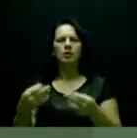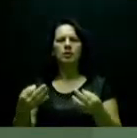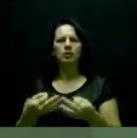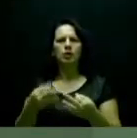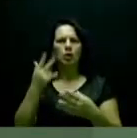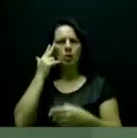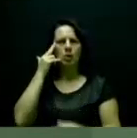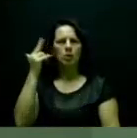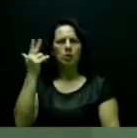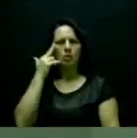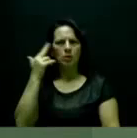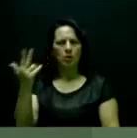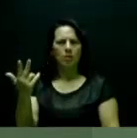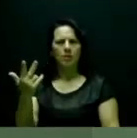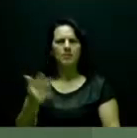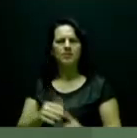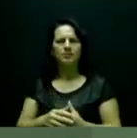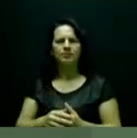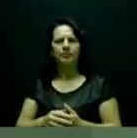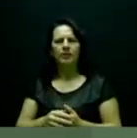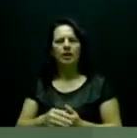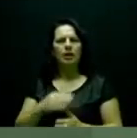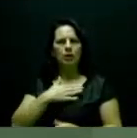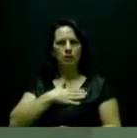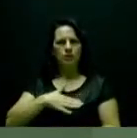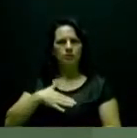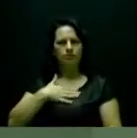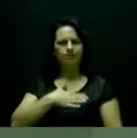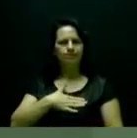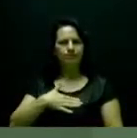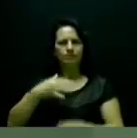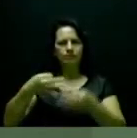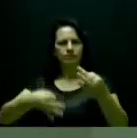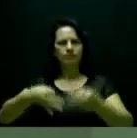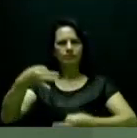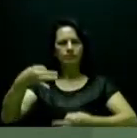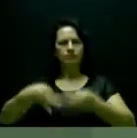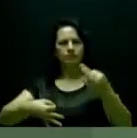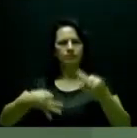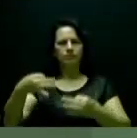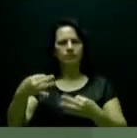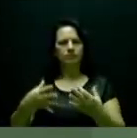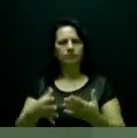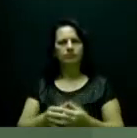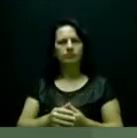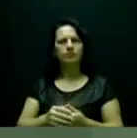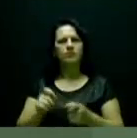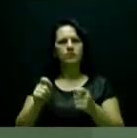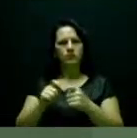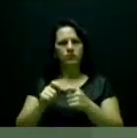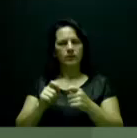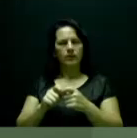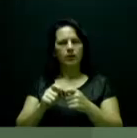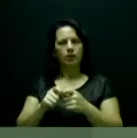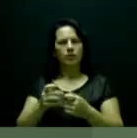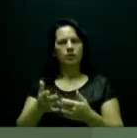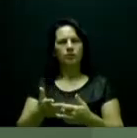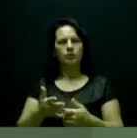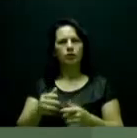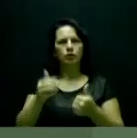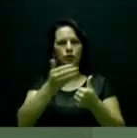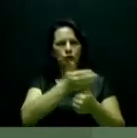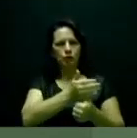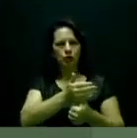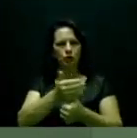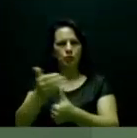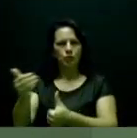absolutamente normal. Aliás, gostaria muito de ser julgado pelas minhas ações, pelo exercício do meu